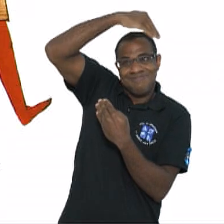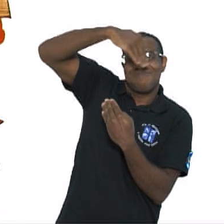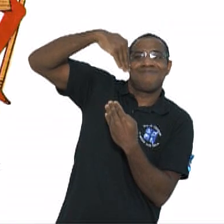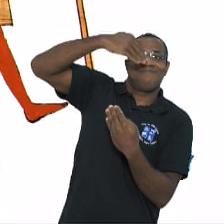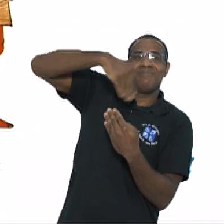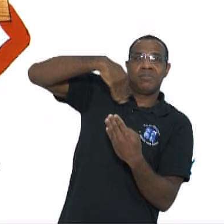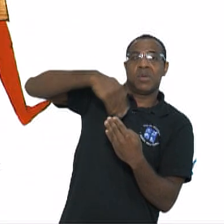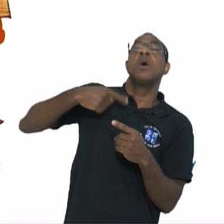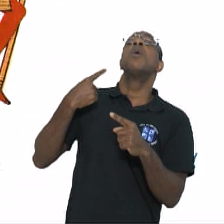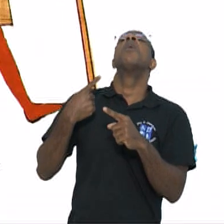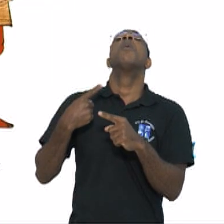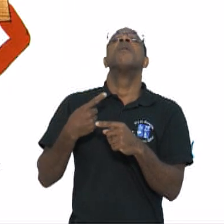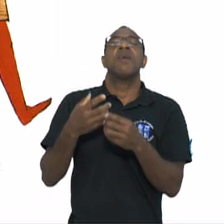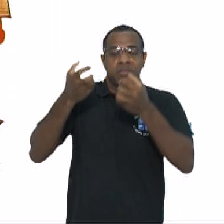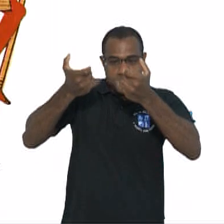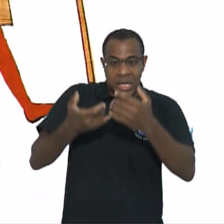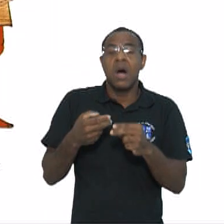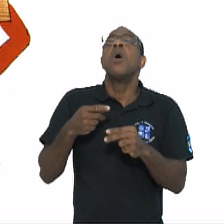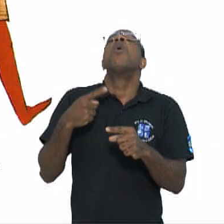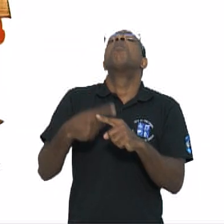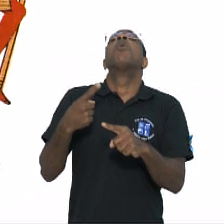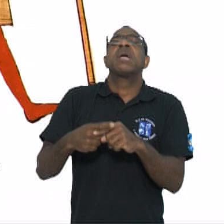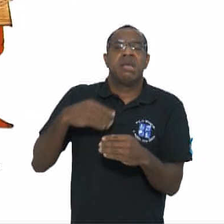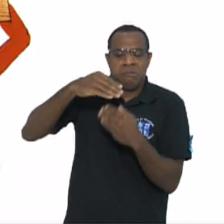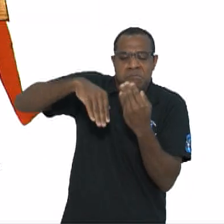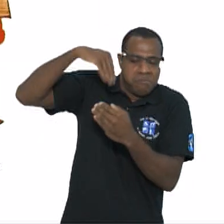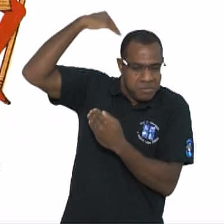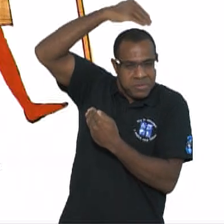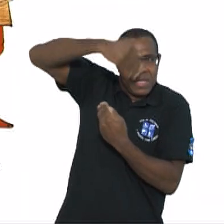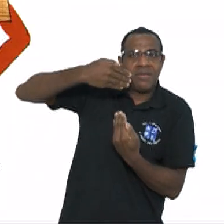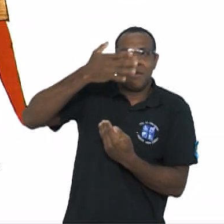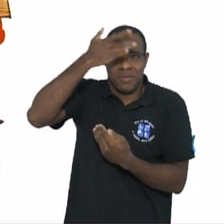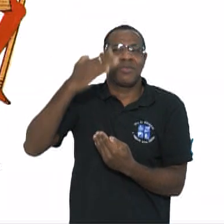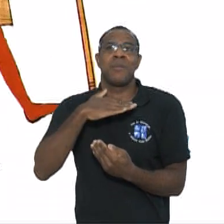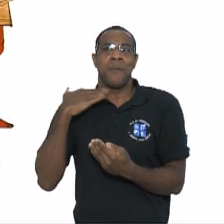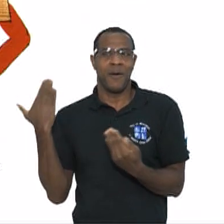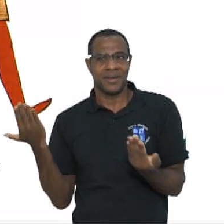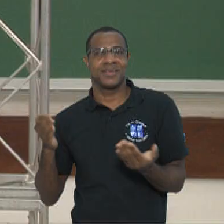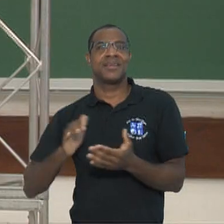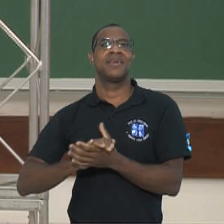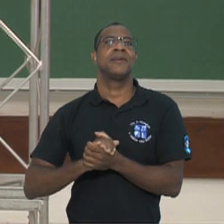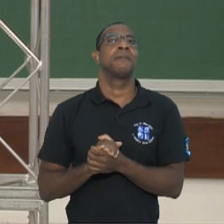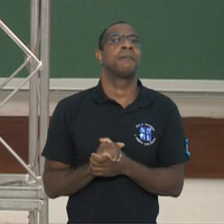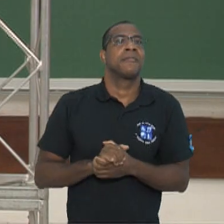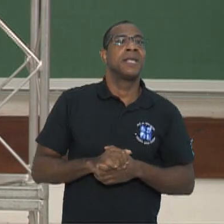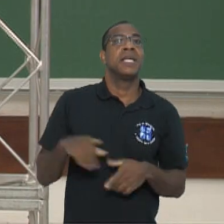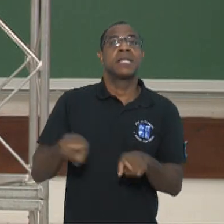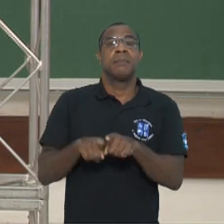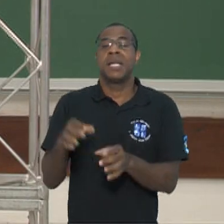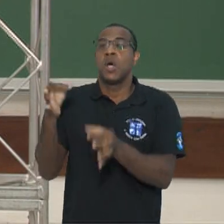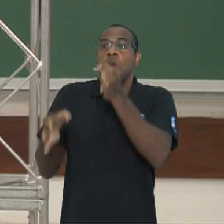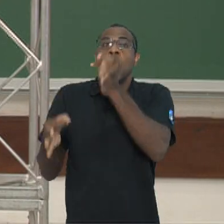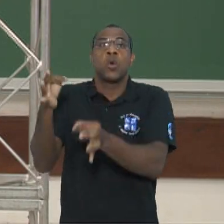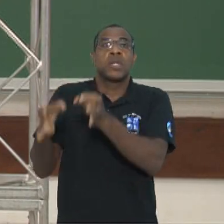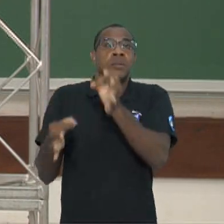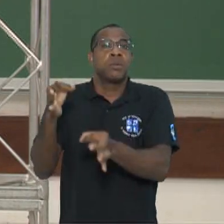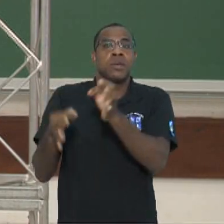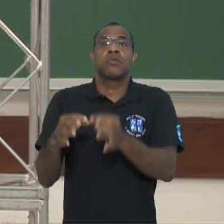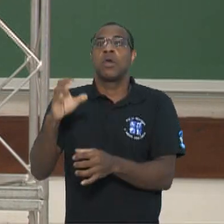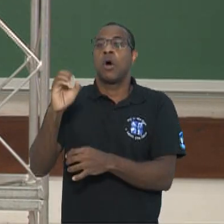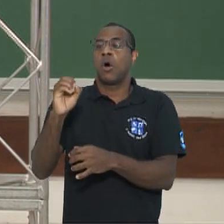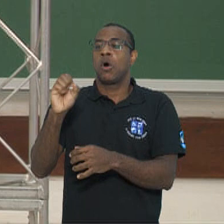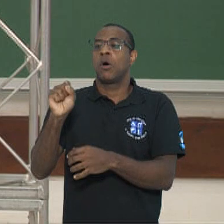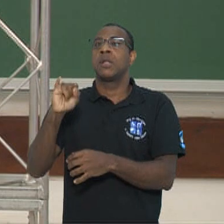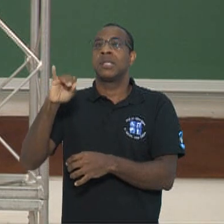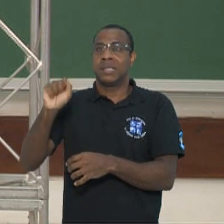que mumificavam lá no Egito Antigo, o Tribunal de Anubis, e fechamos ali sobre o Livro dos Mortos, ok? E